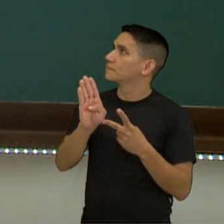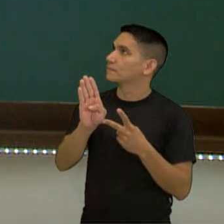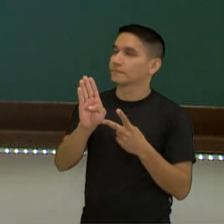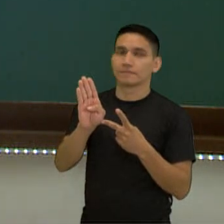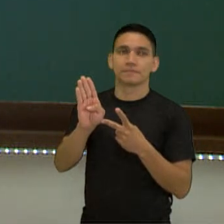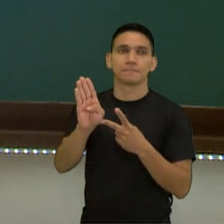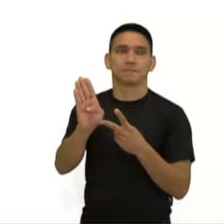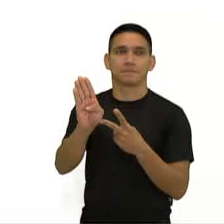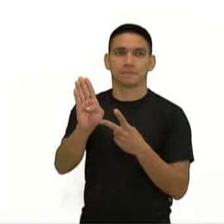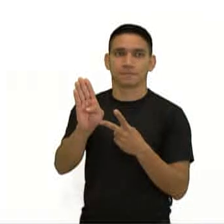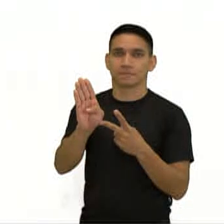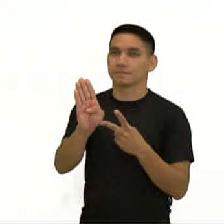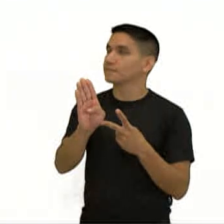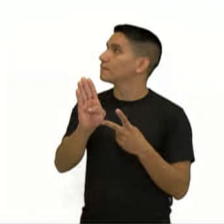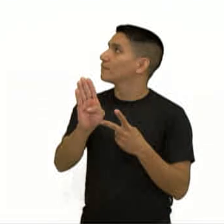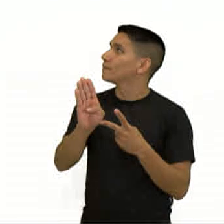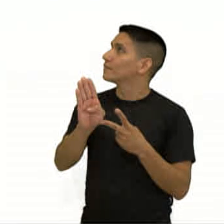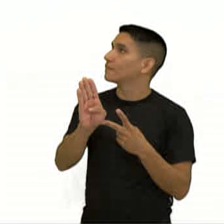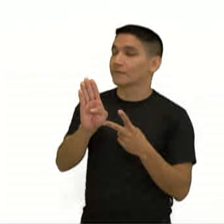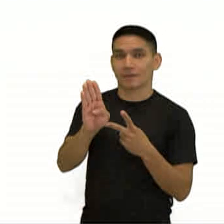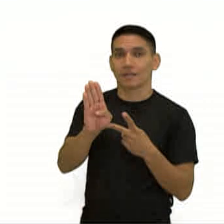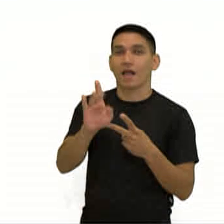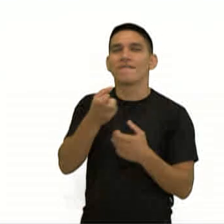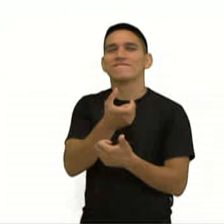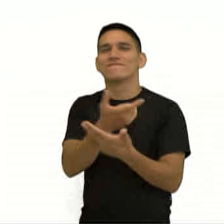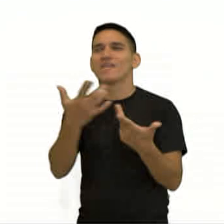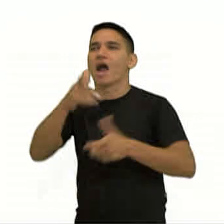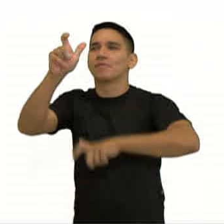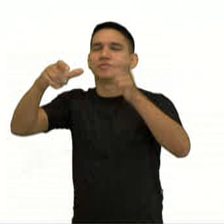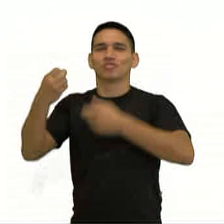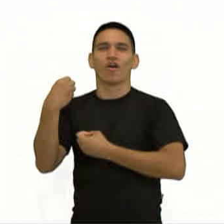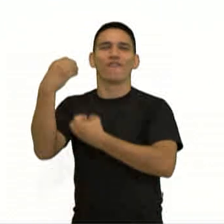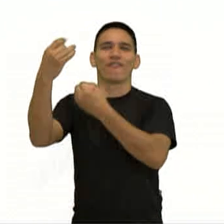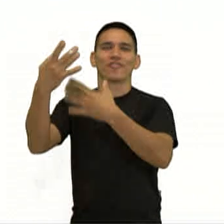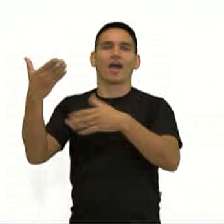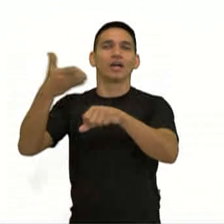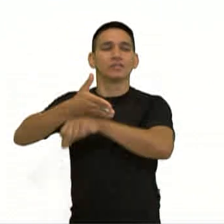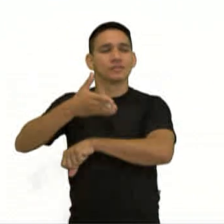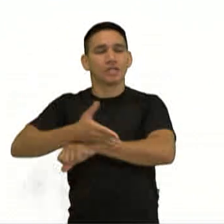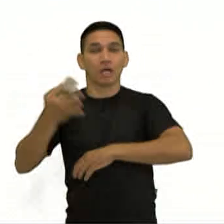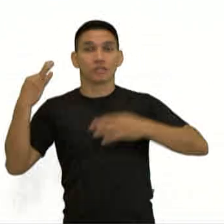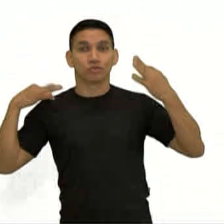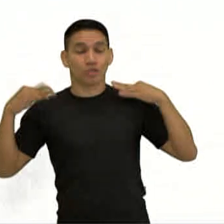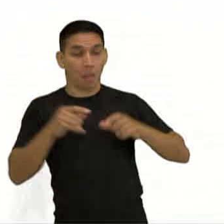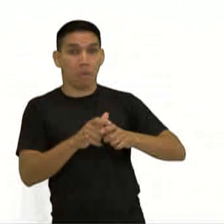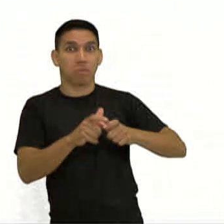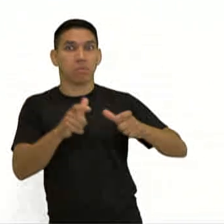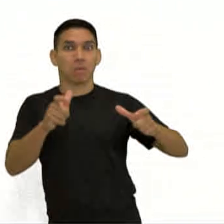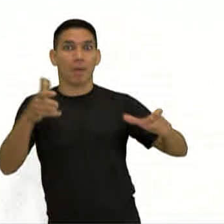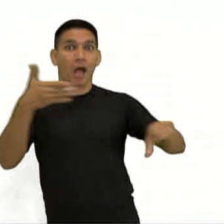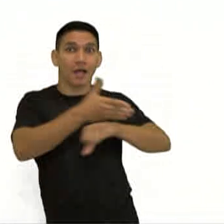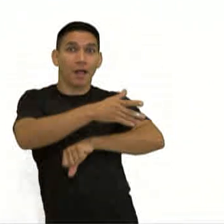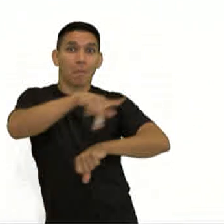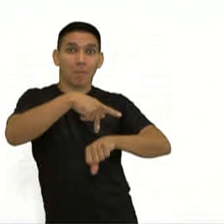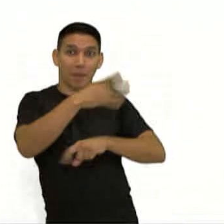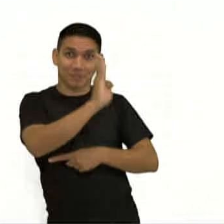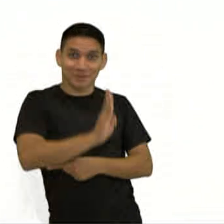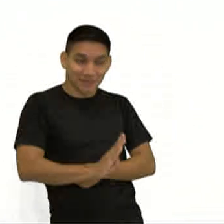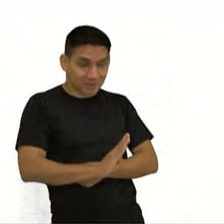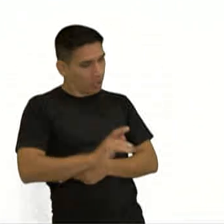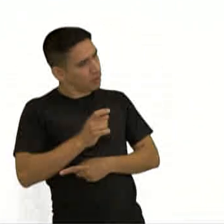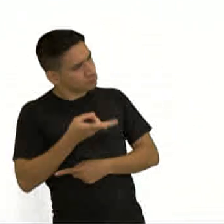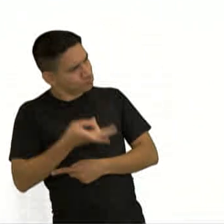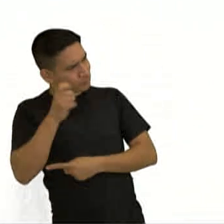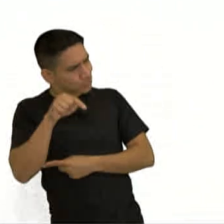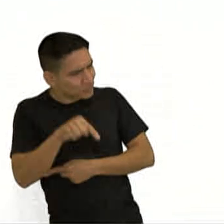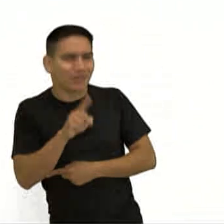option. Muitos viajantes estão a ideia crescente de visitar o Brasil ou de ver o Brasil